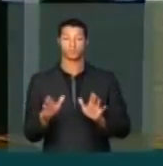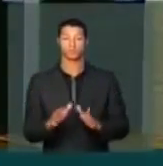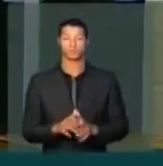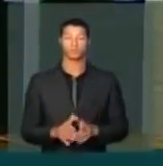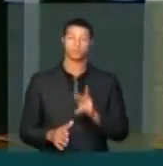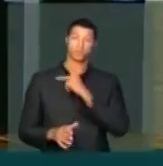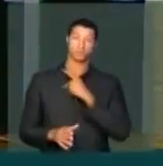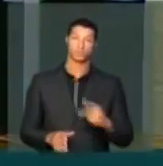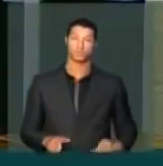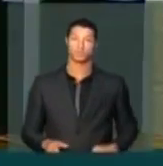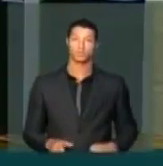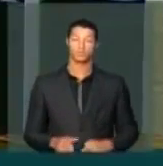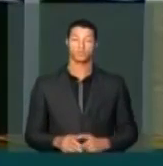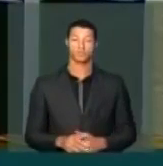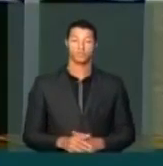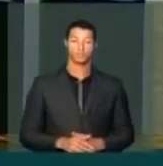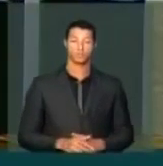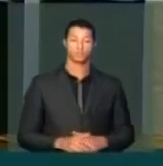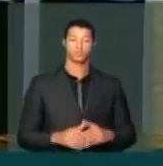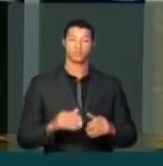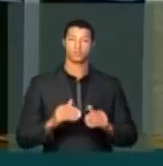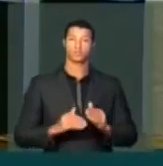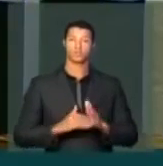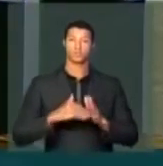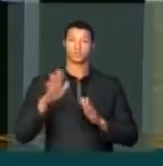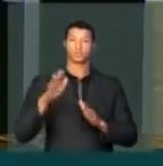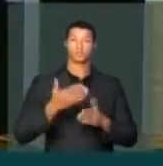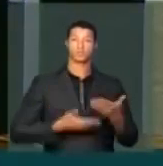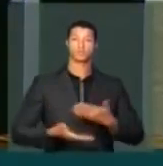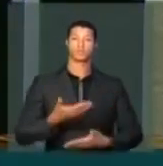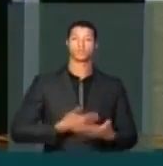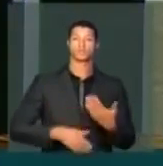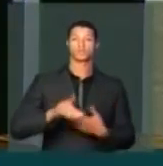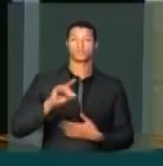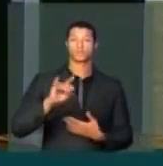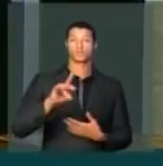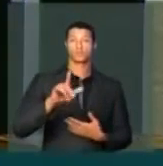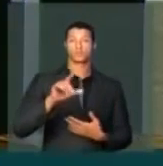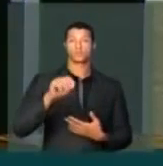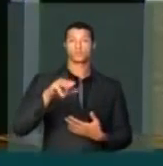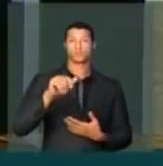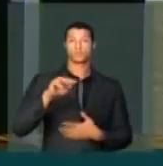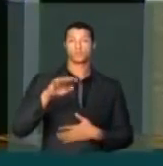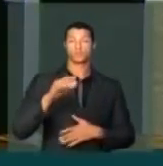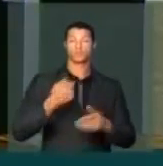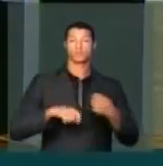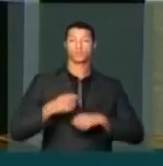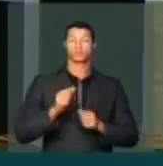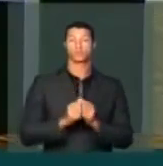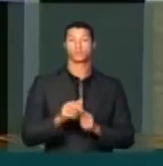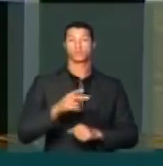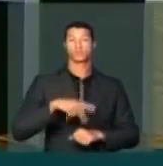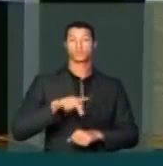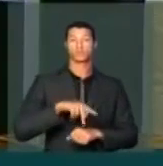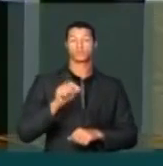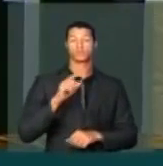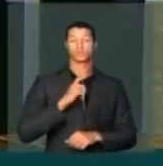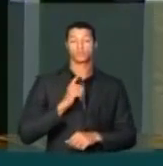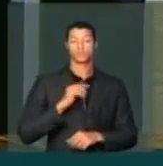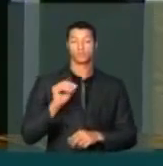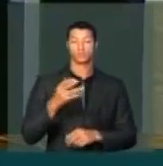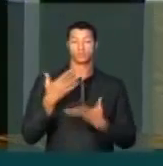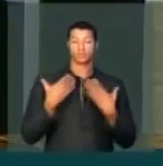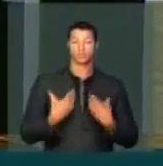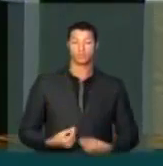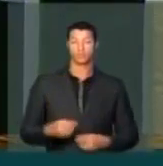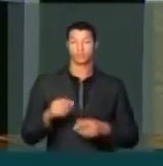o presidente da República a suspender relações diplomáticas e comerciais com países que promovam ou